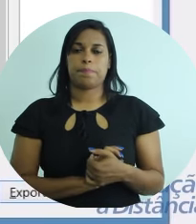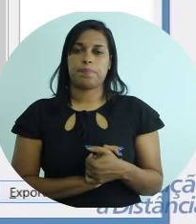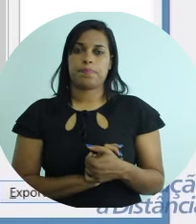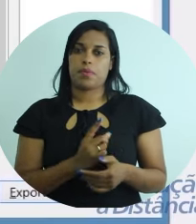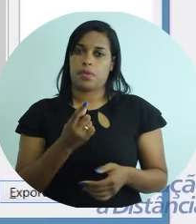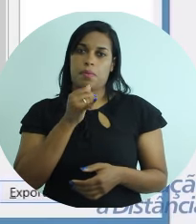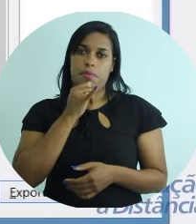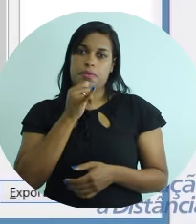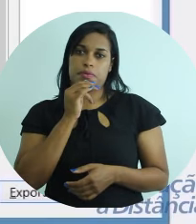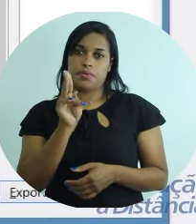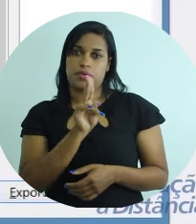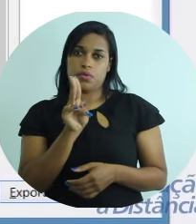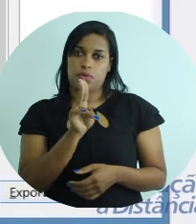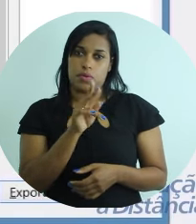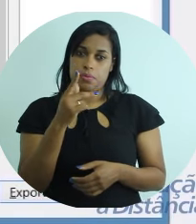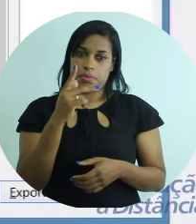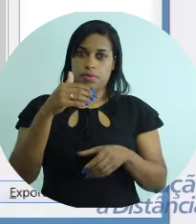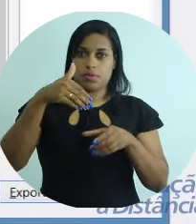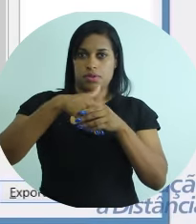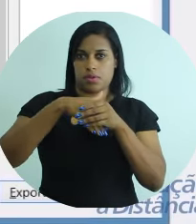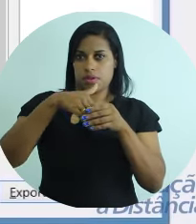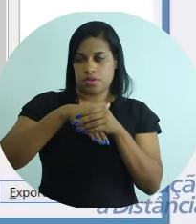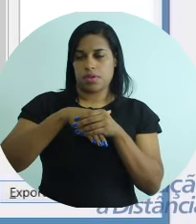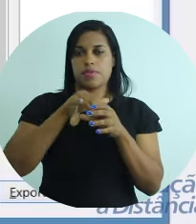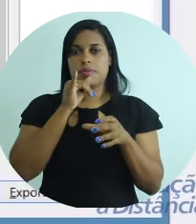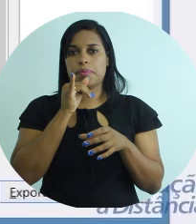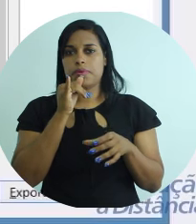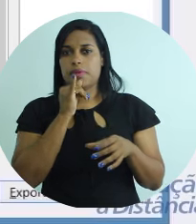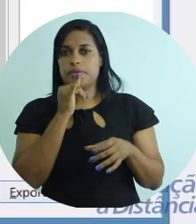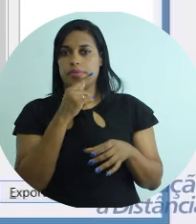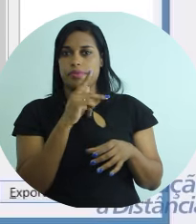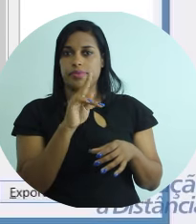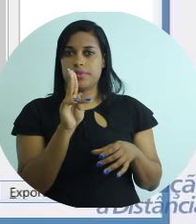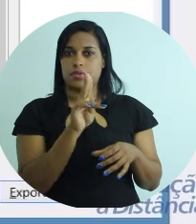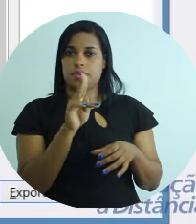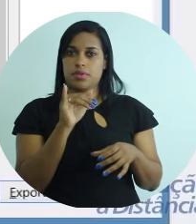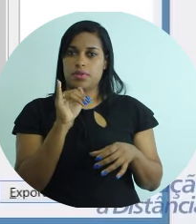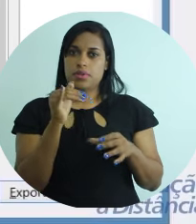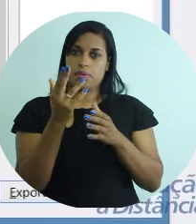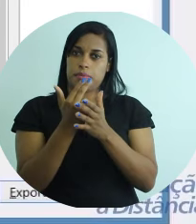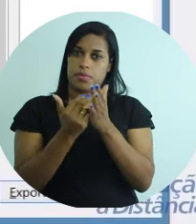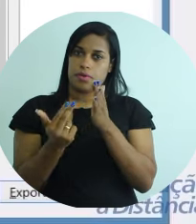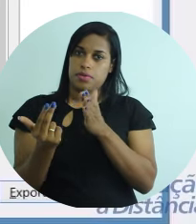um nome a esse arquivo, por exemplo, eu vou chamar isso aqui de imagem,